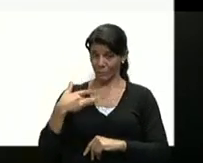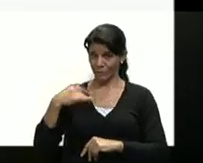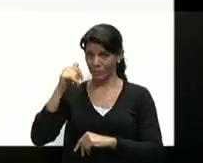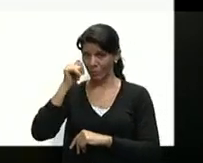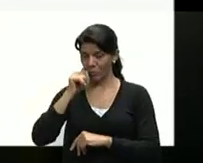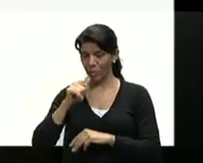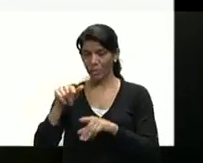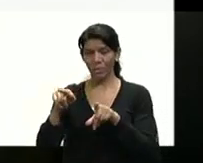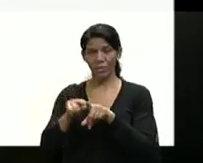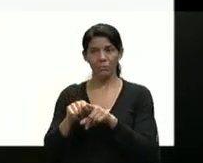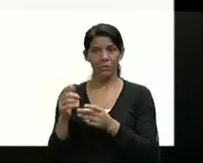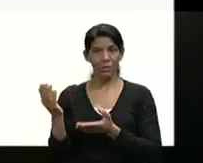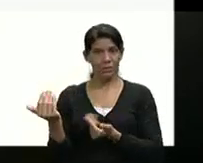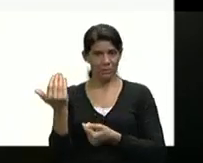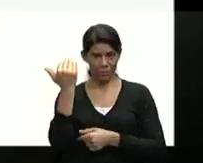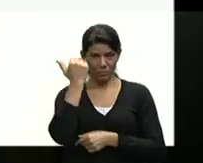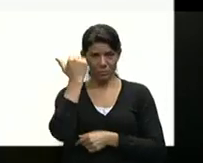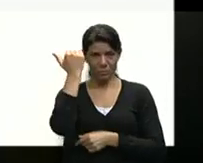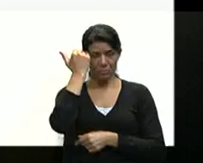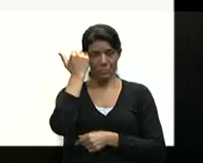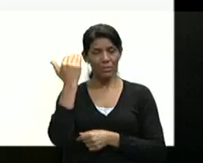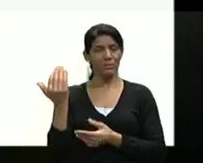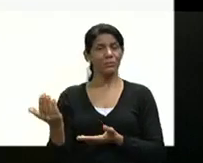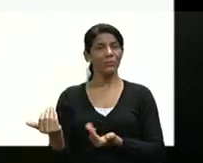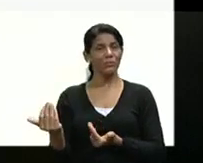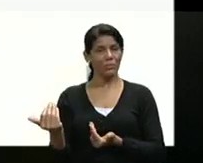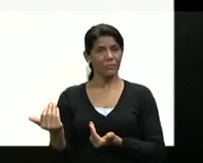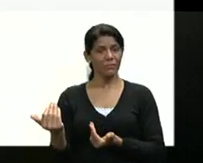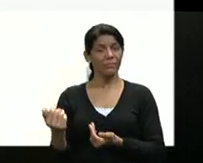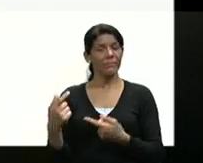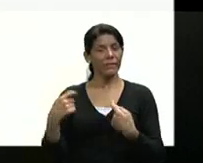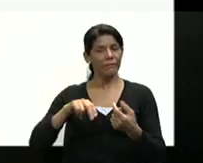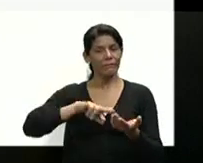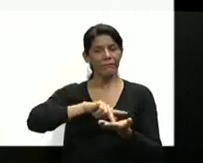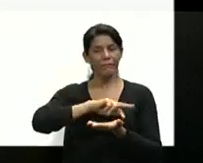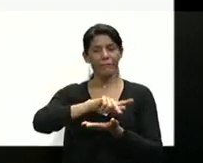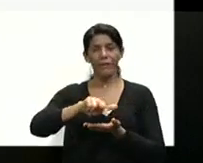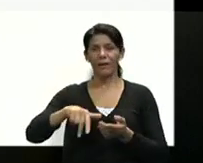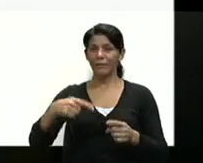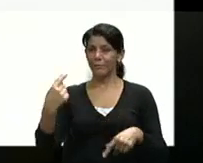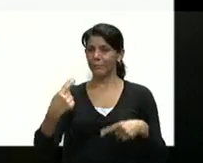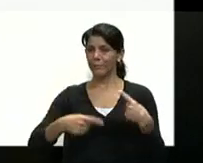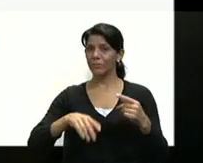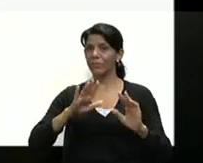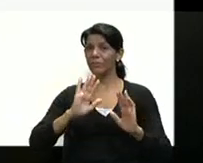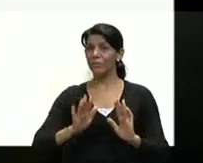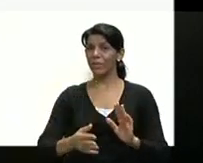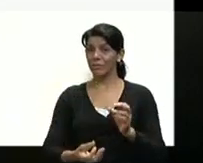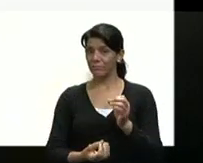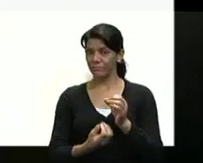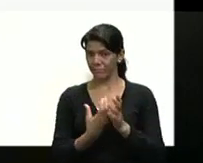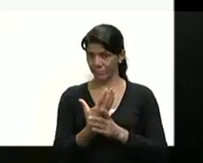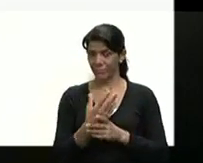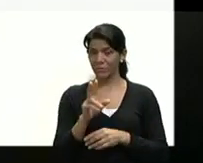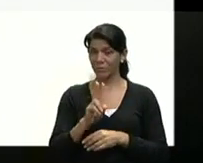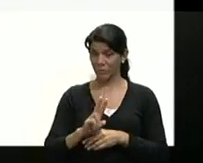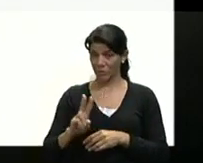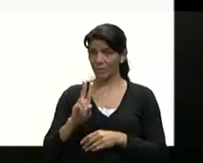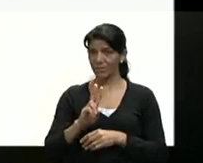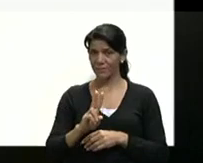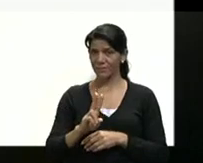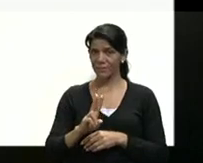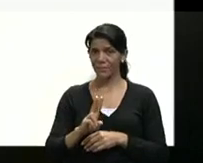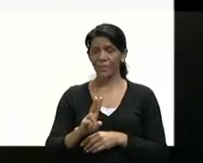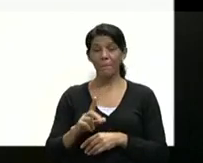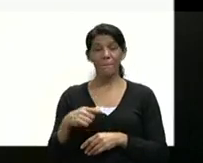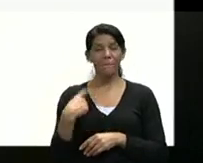do adolescente e dos jovens. Então, nós temos várias políticas já sendo utilizadas e aí a